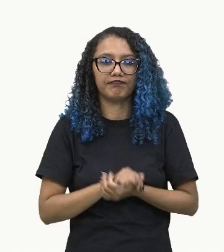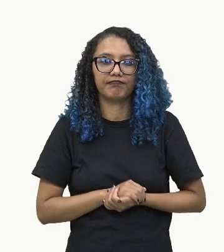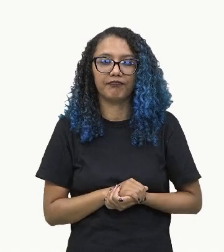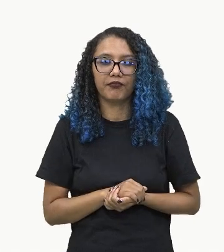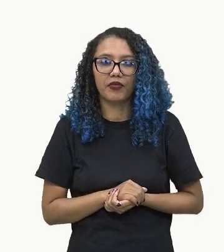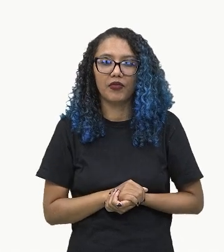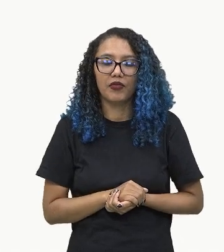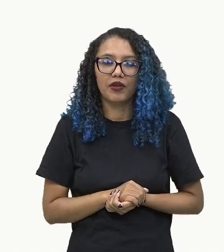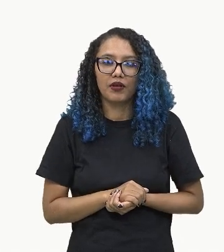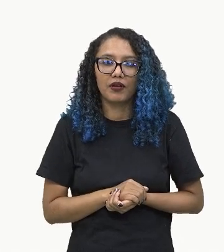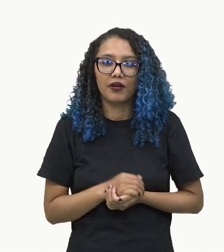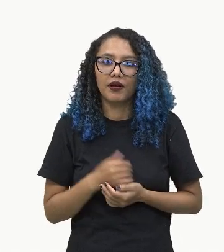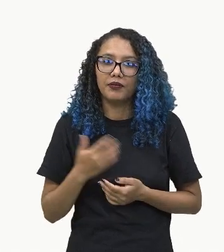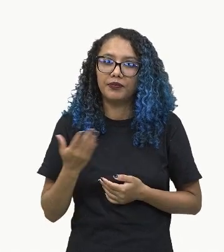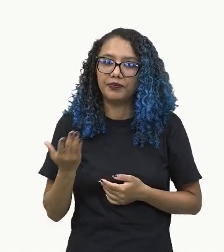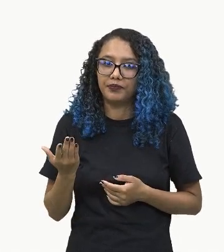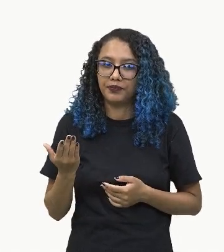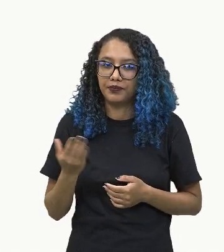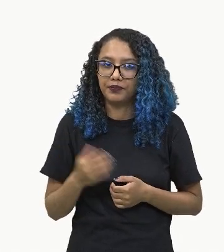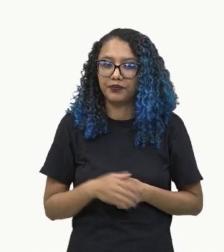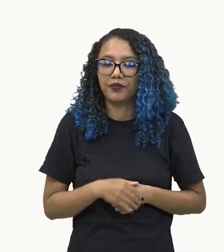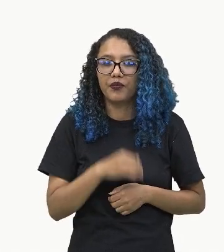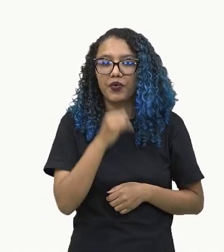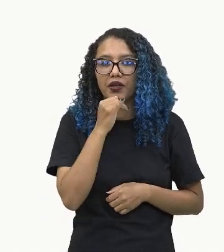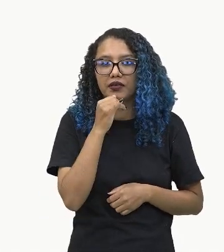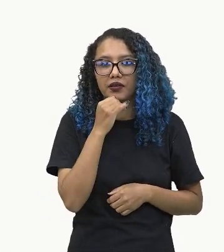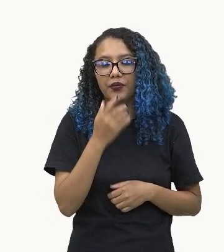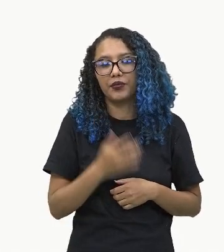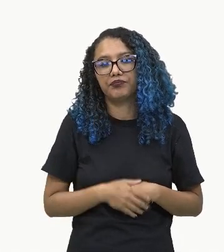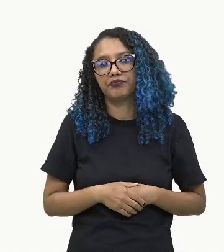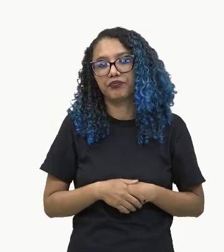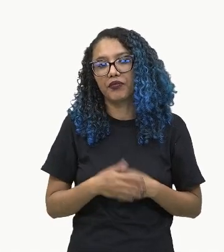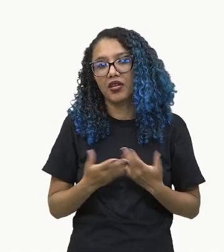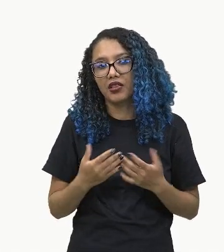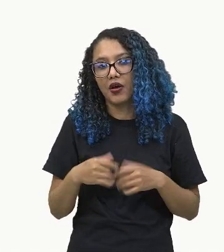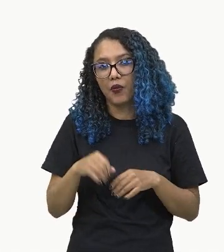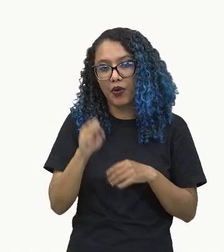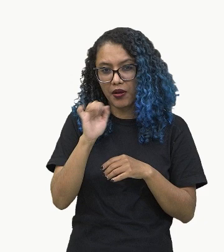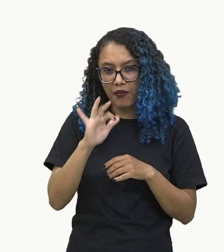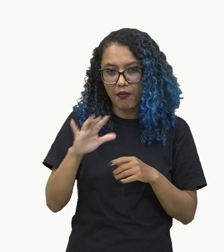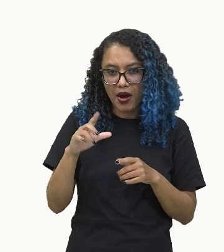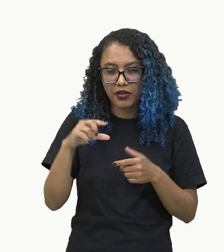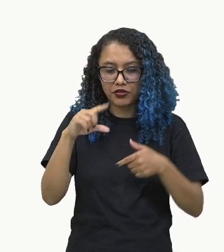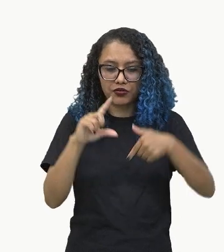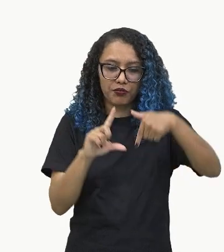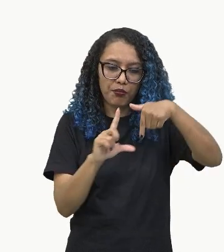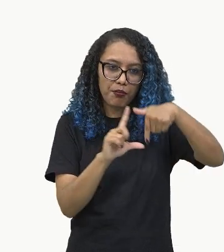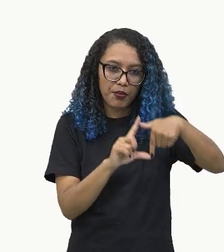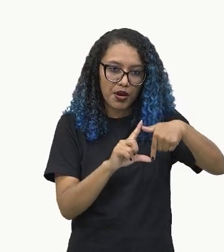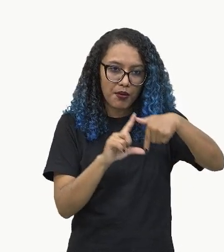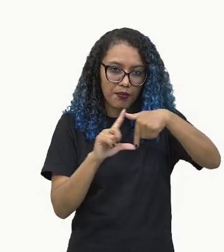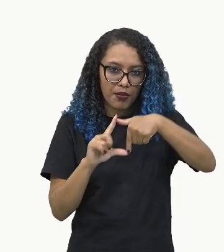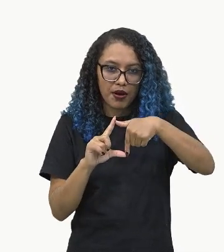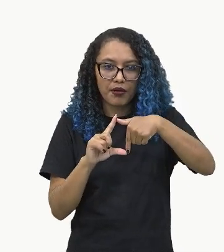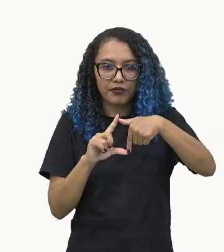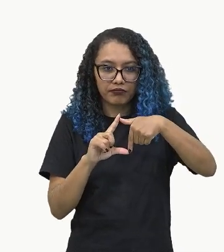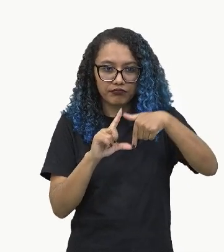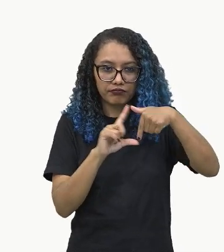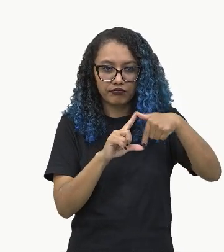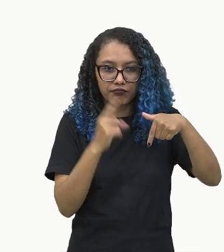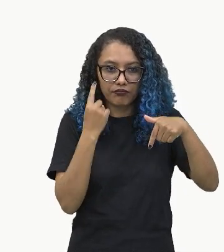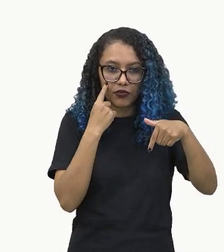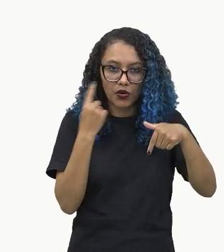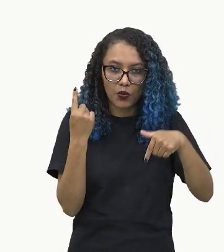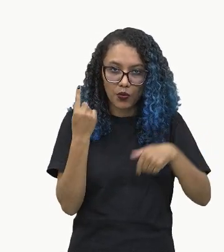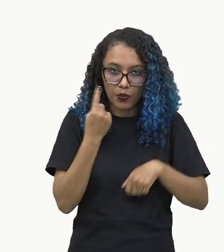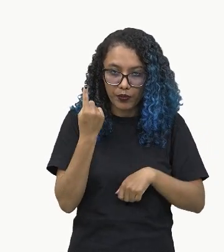Aqui o passo a passo, separando a figura em dois retângulos, conforme a figura 1. Aqui a nossa figura